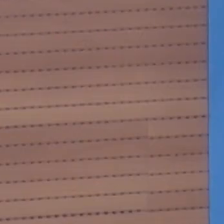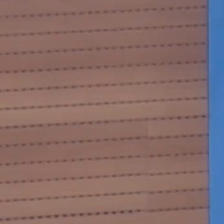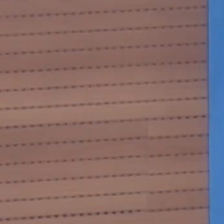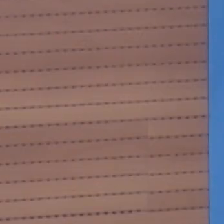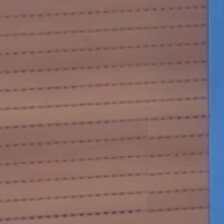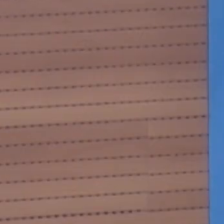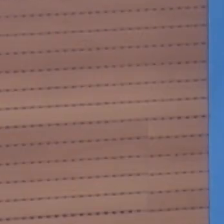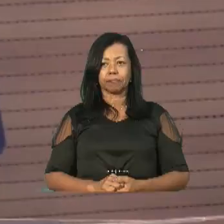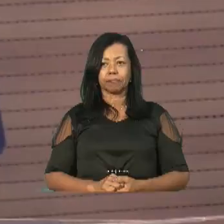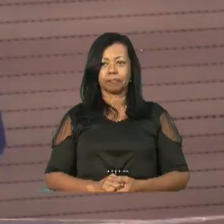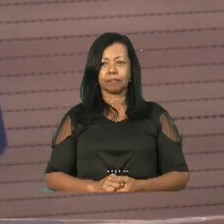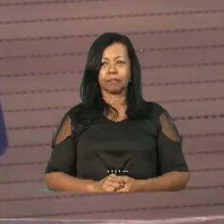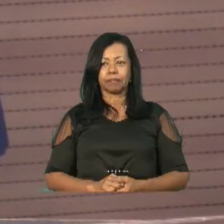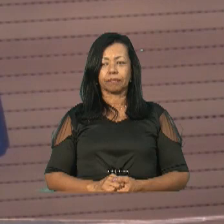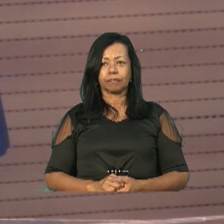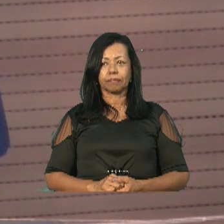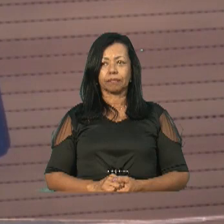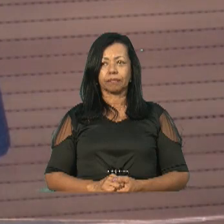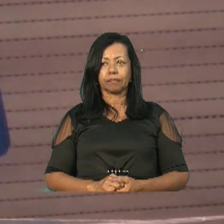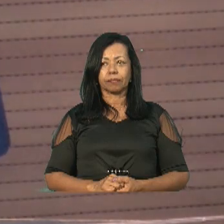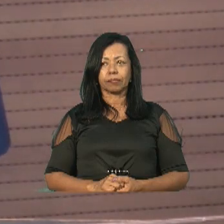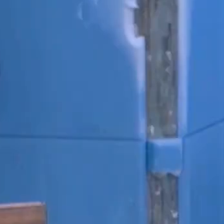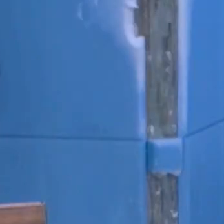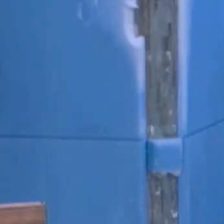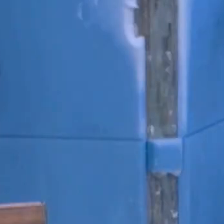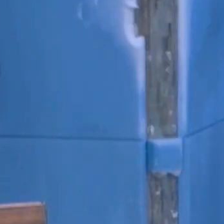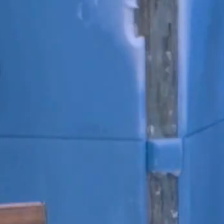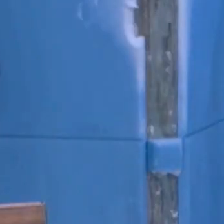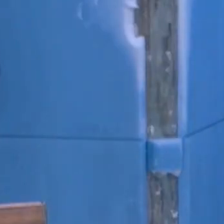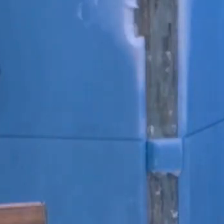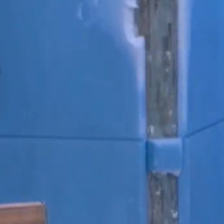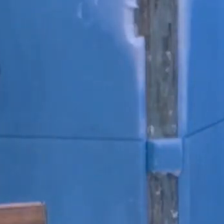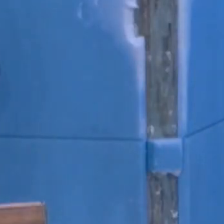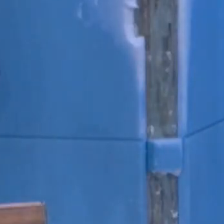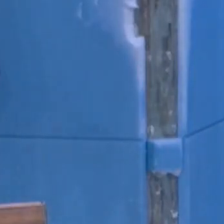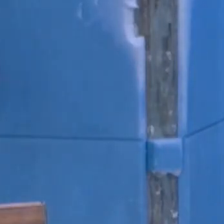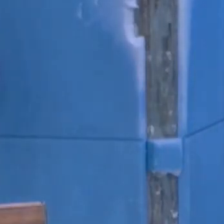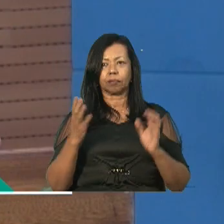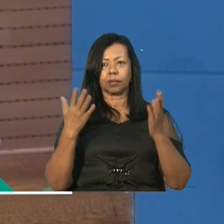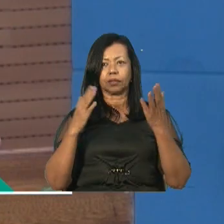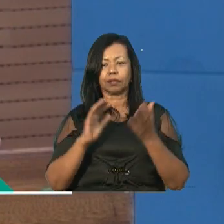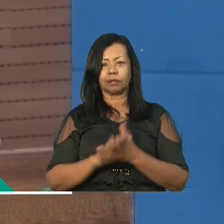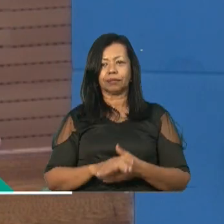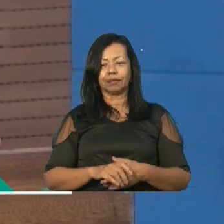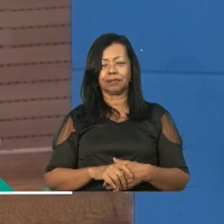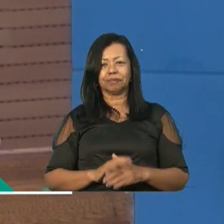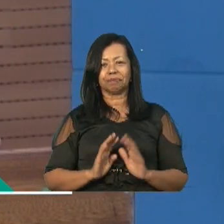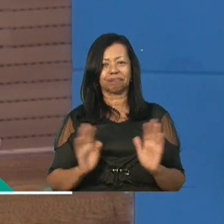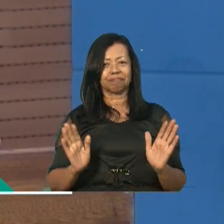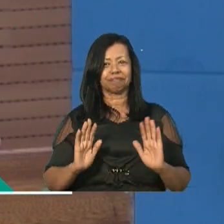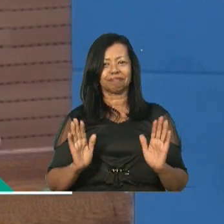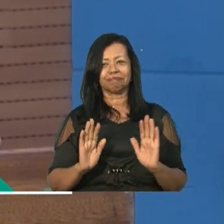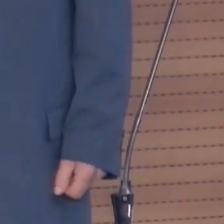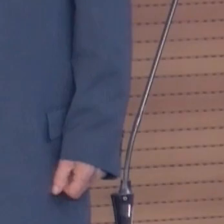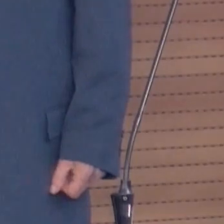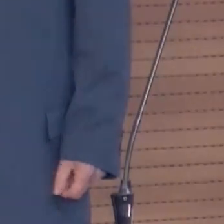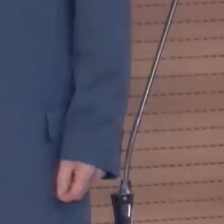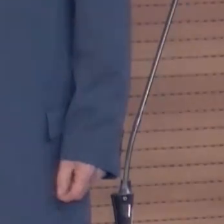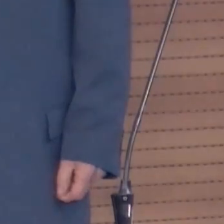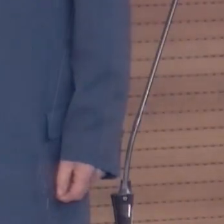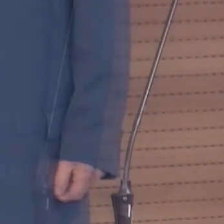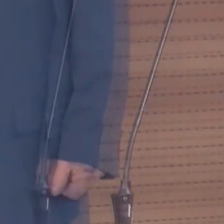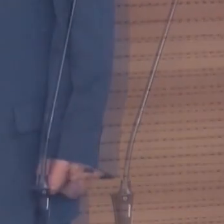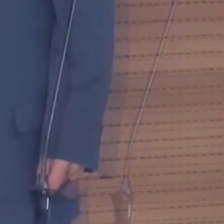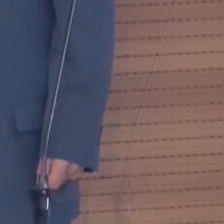ilustres portugueses que há anos se instalaram em Cubatão e ajudaram no desenvolvimento da cidade. Ganhadores